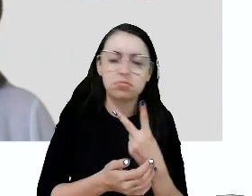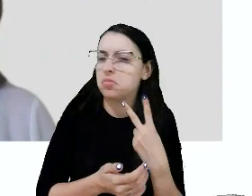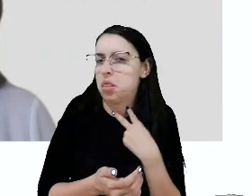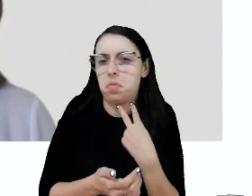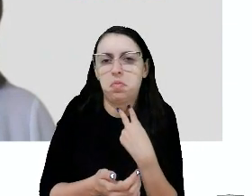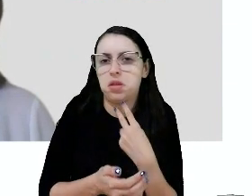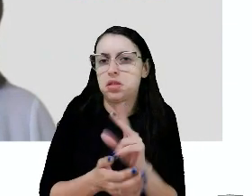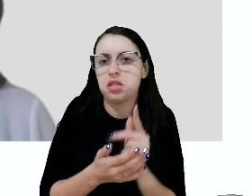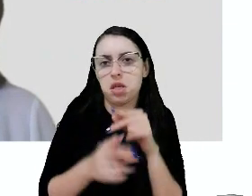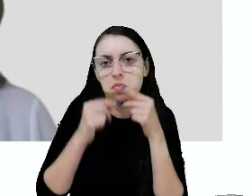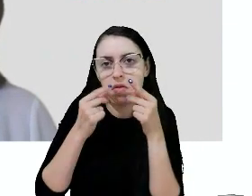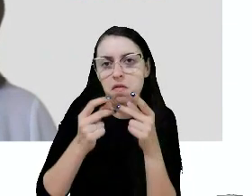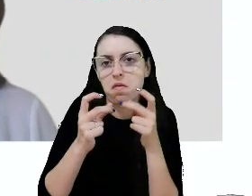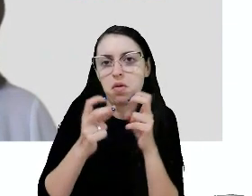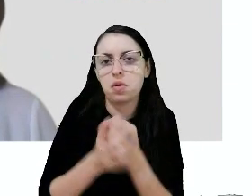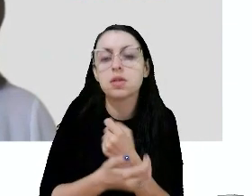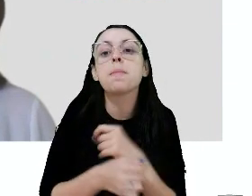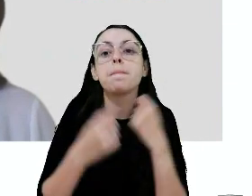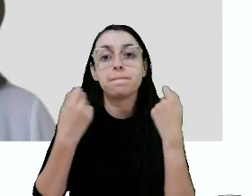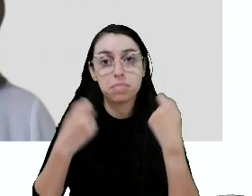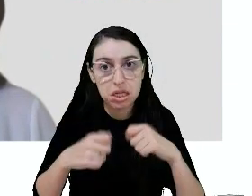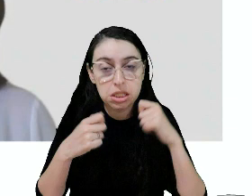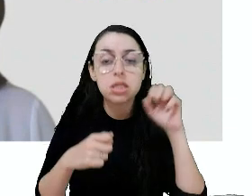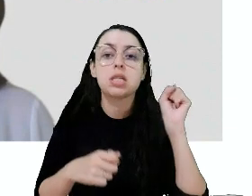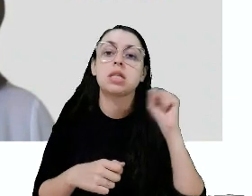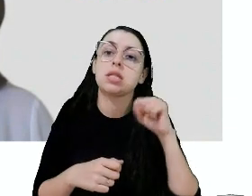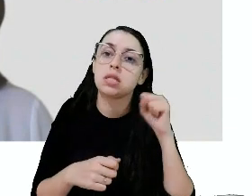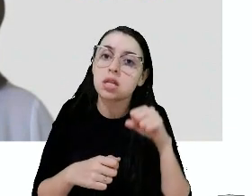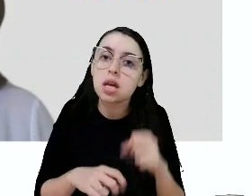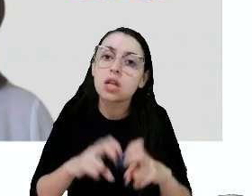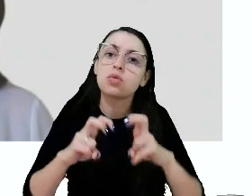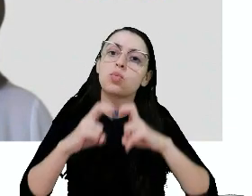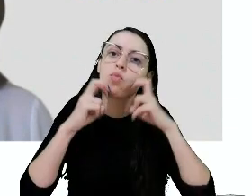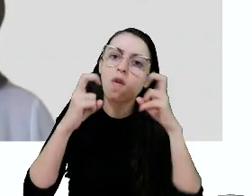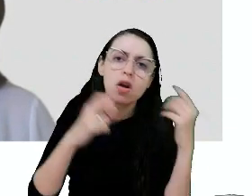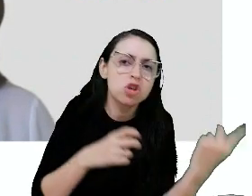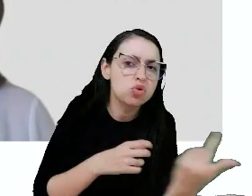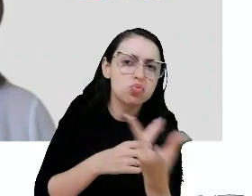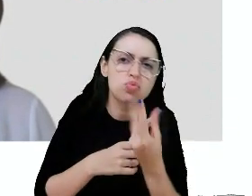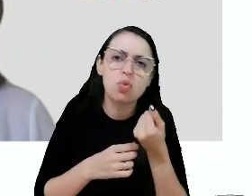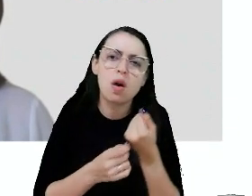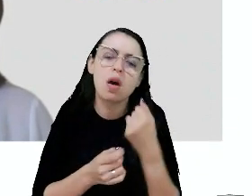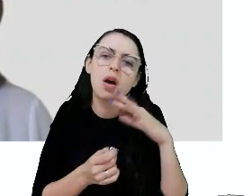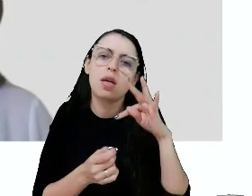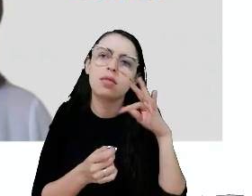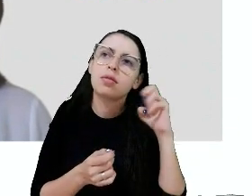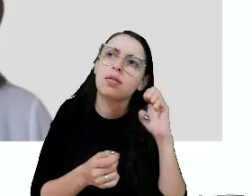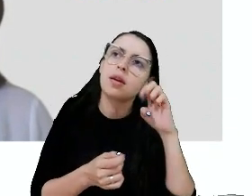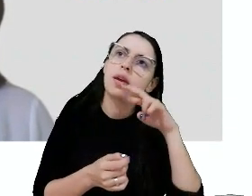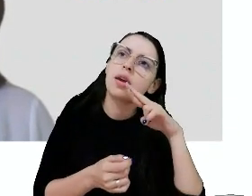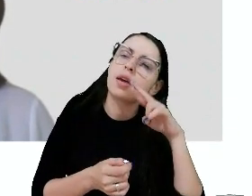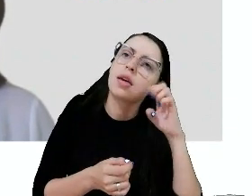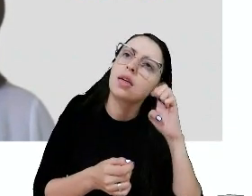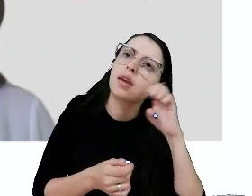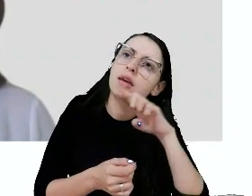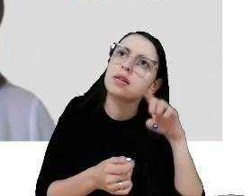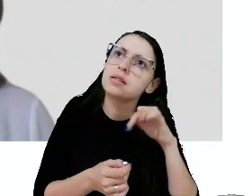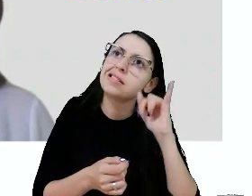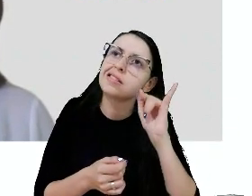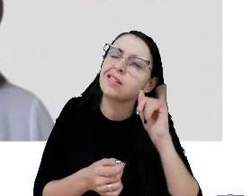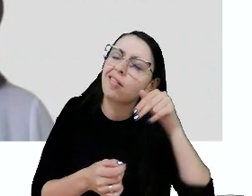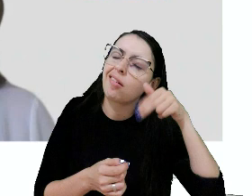não precisamos da sua voz. Eu acho que precisam, sim, das vozes de vocês, Terezinha, Inês,